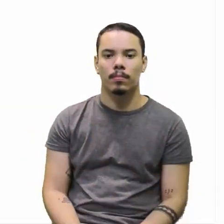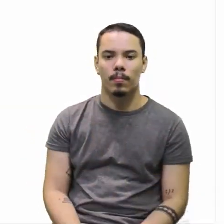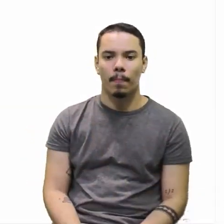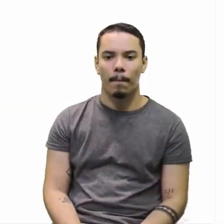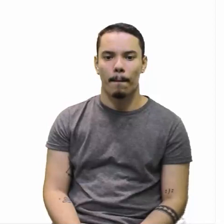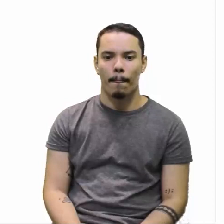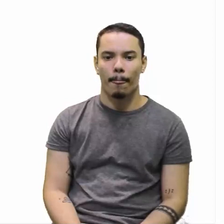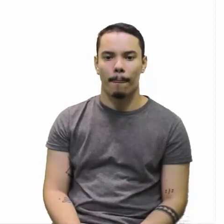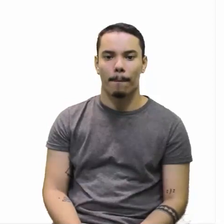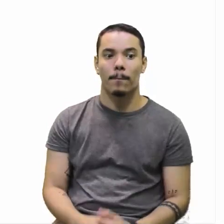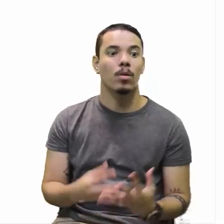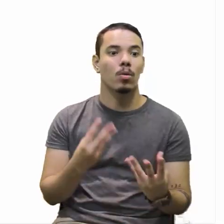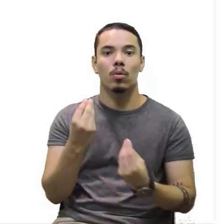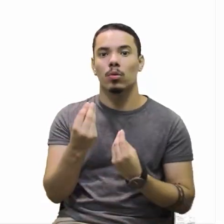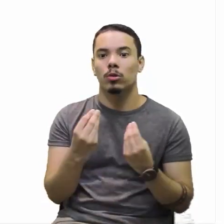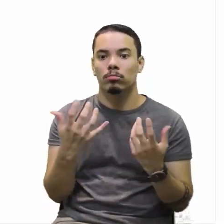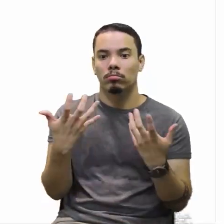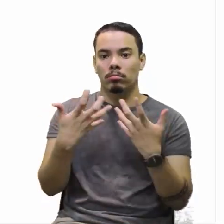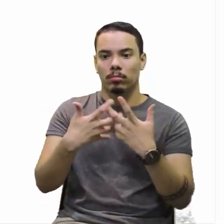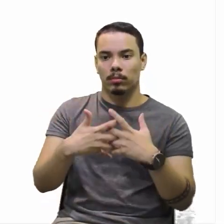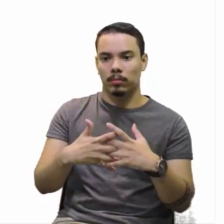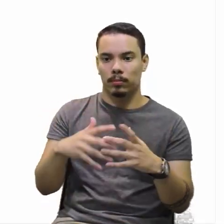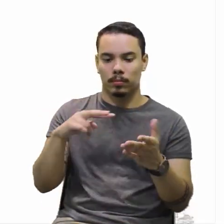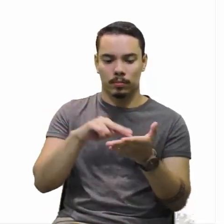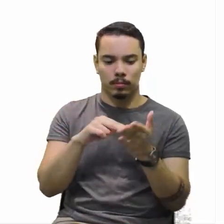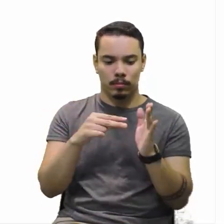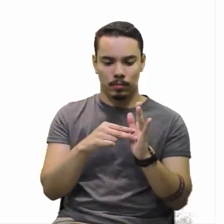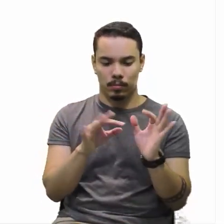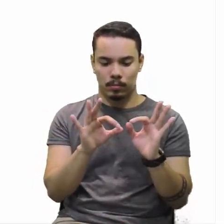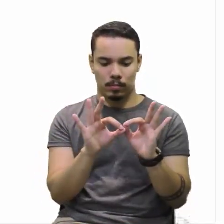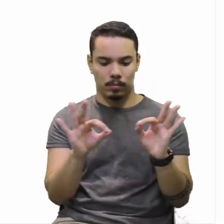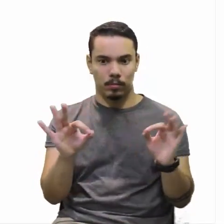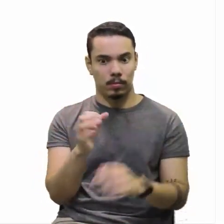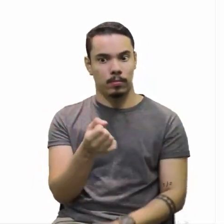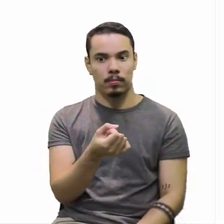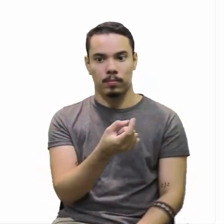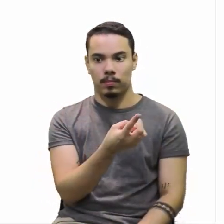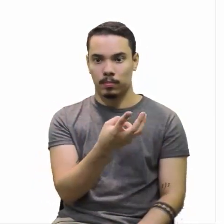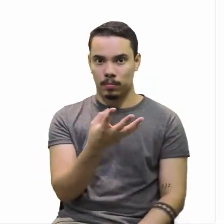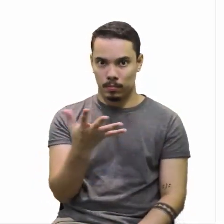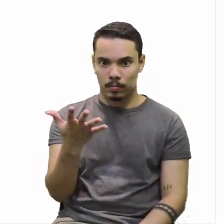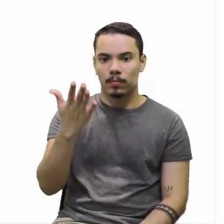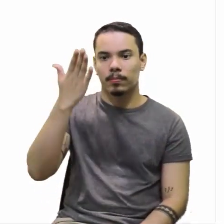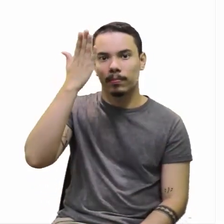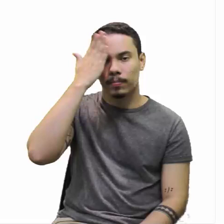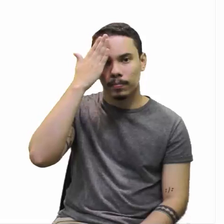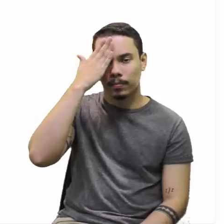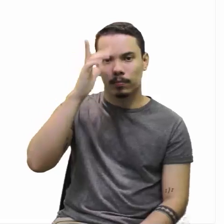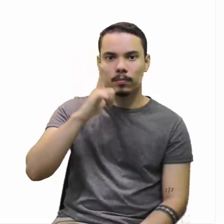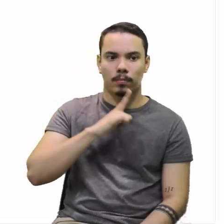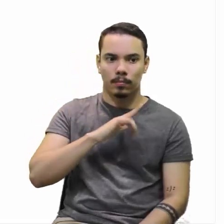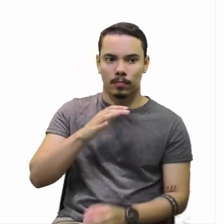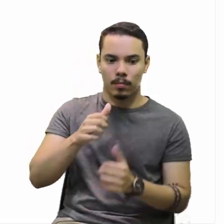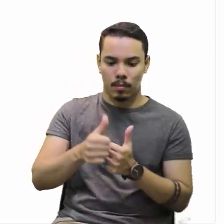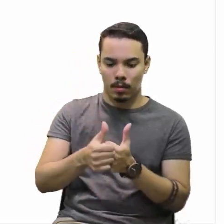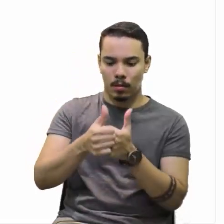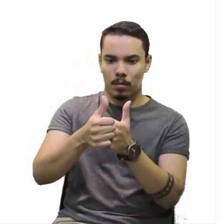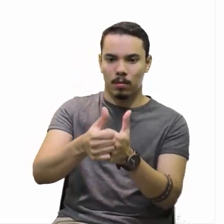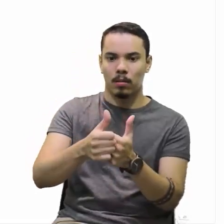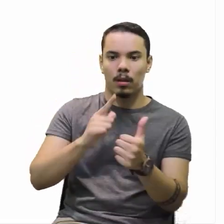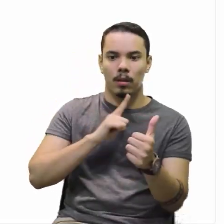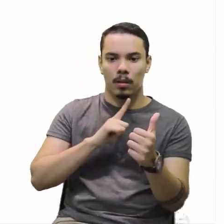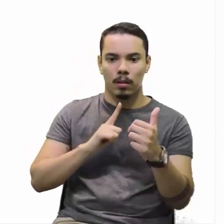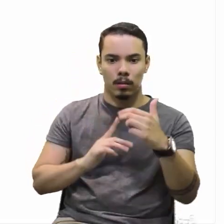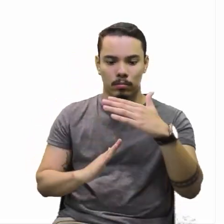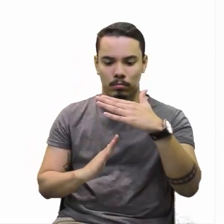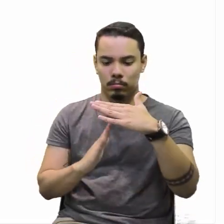O fluxo magnético é a medida da quantidade de linhas de indução que atravessa uma